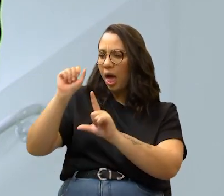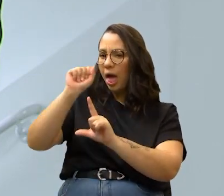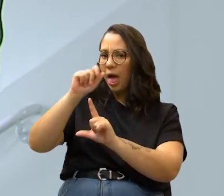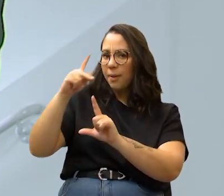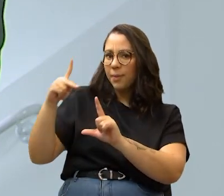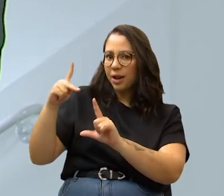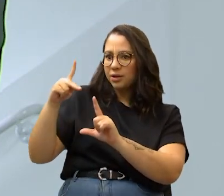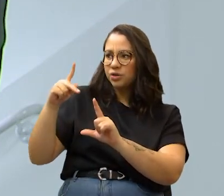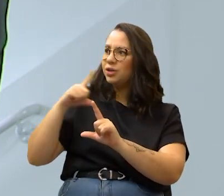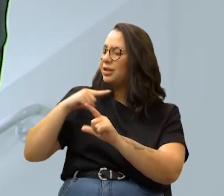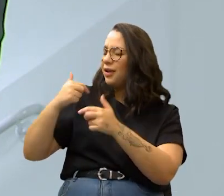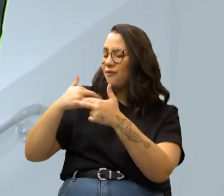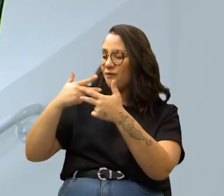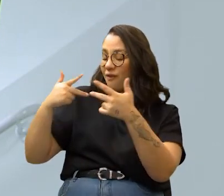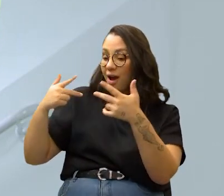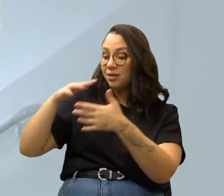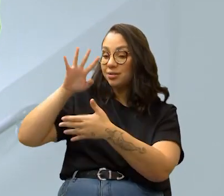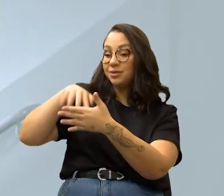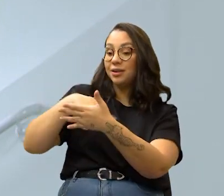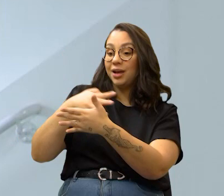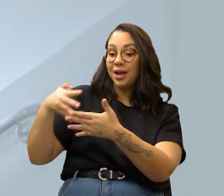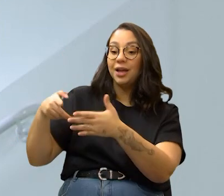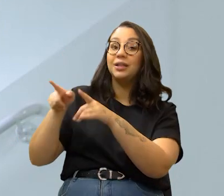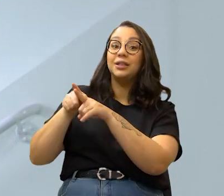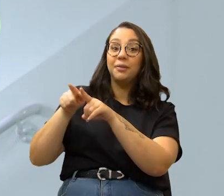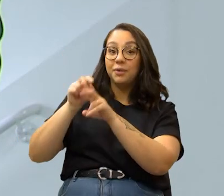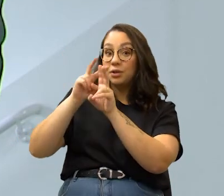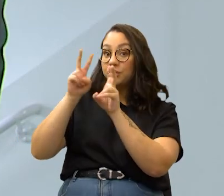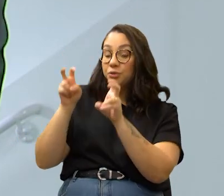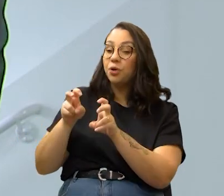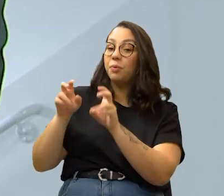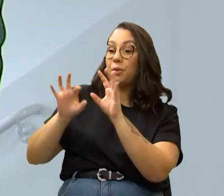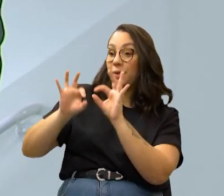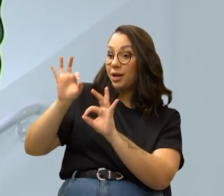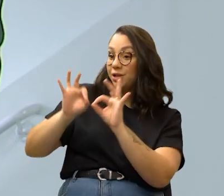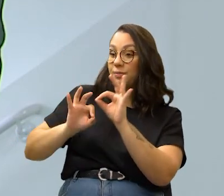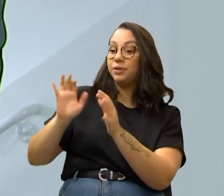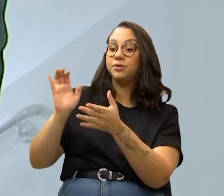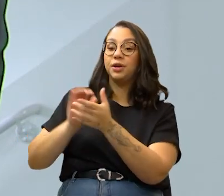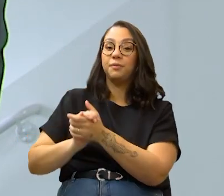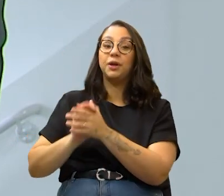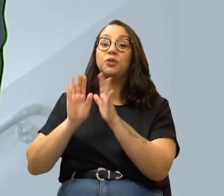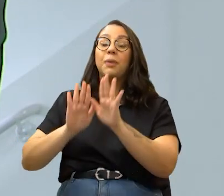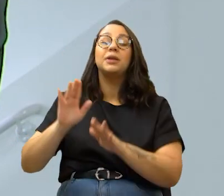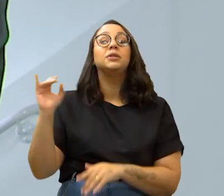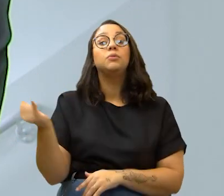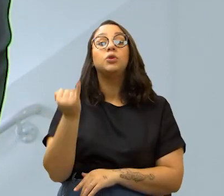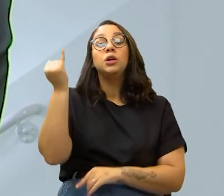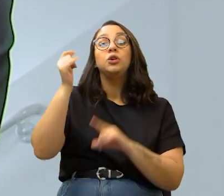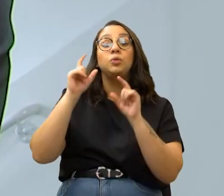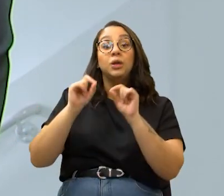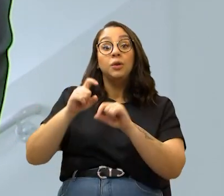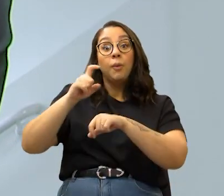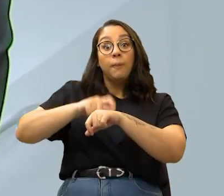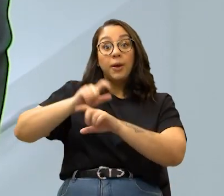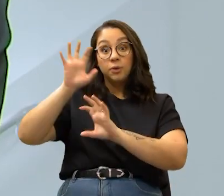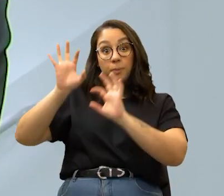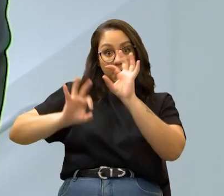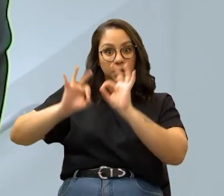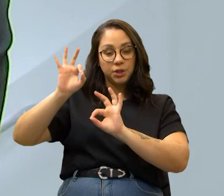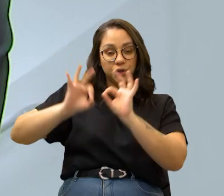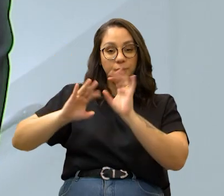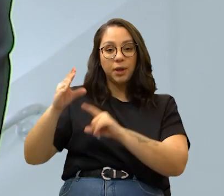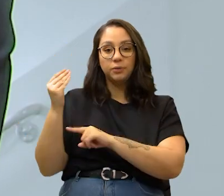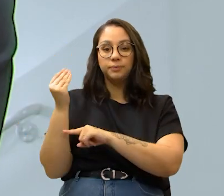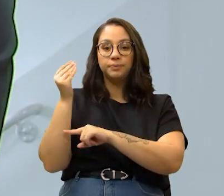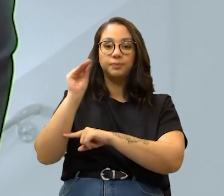vai encontrar vários, inclusive falando de planejamento de casamento, mas é muito importante nesse